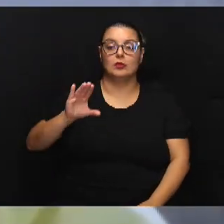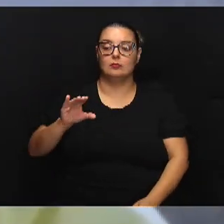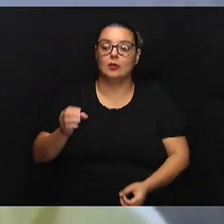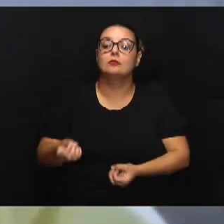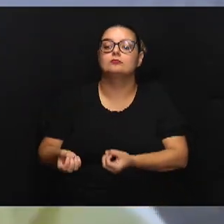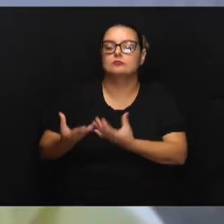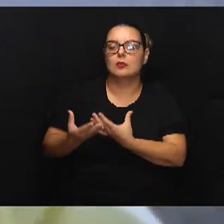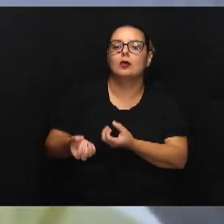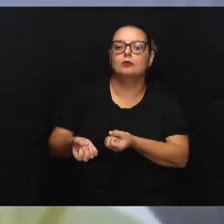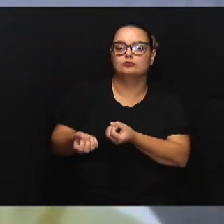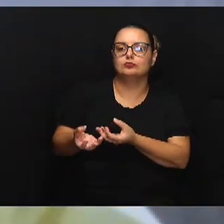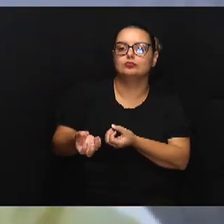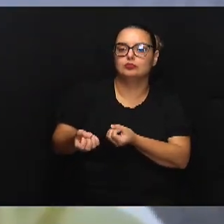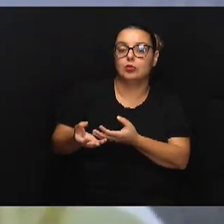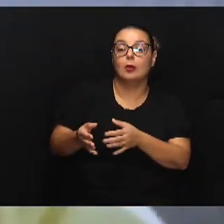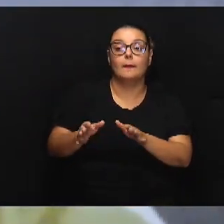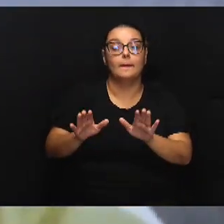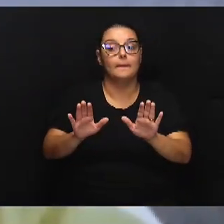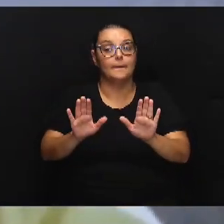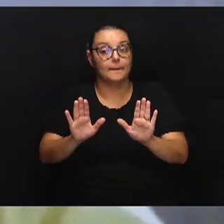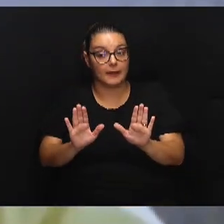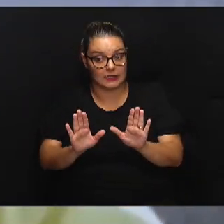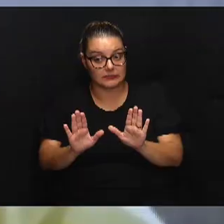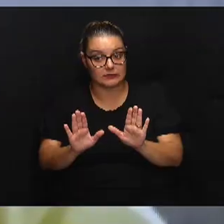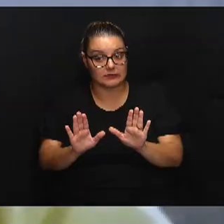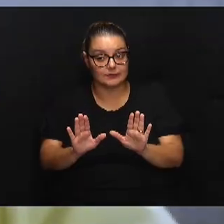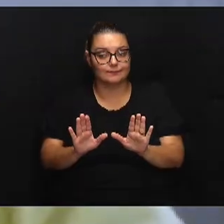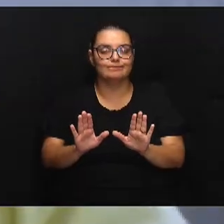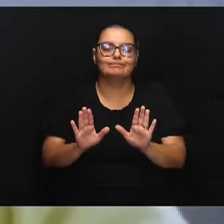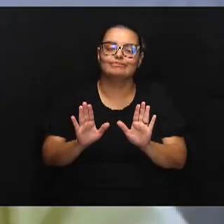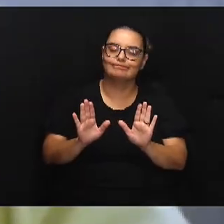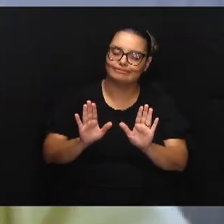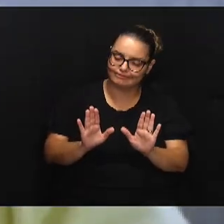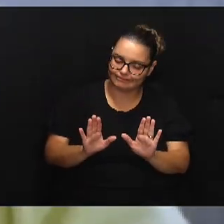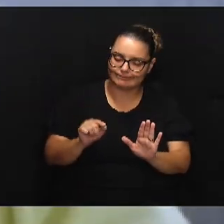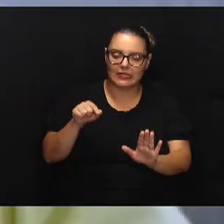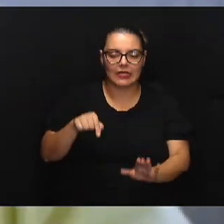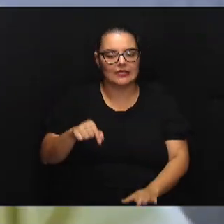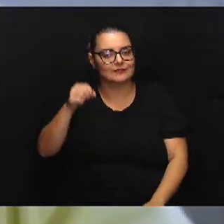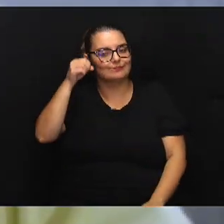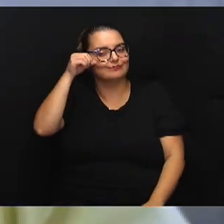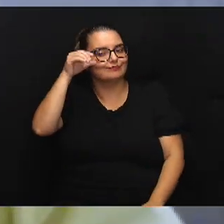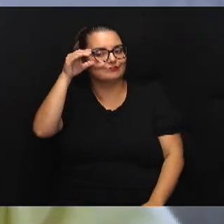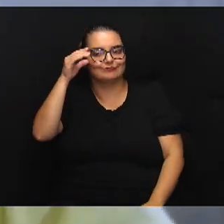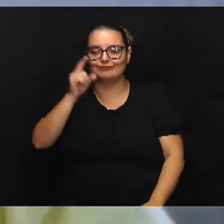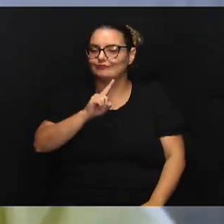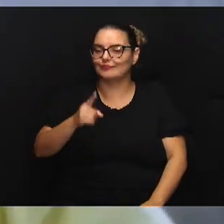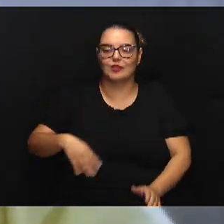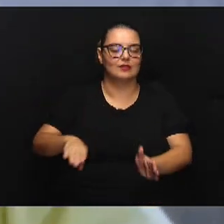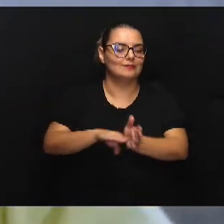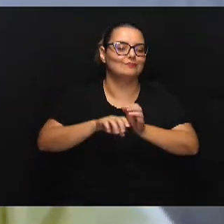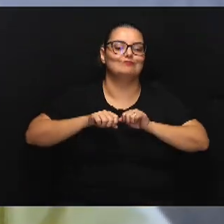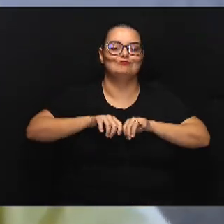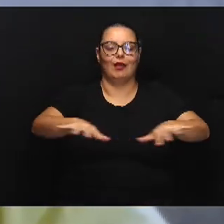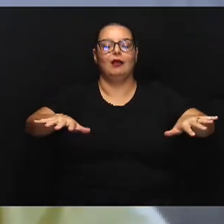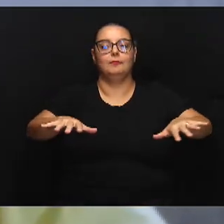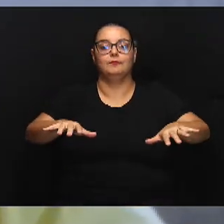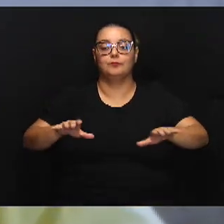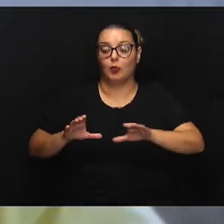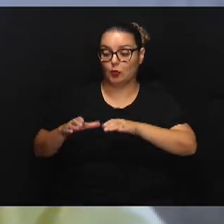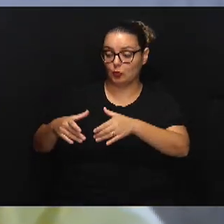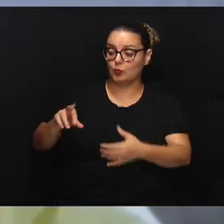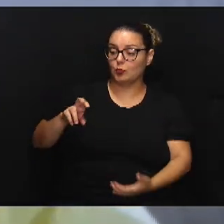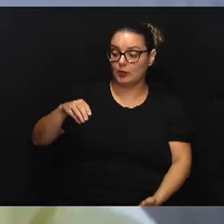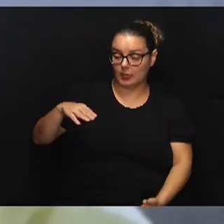bastante informações, mas ainda esse conhecimento não tem chegado a tanto. O Grupo Rema é